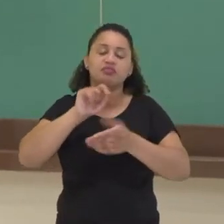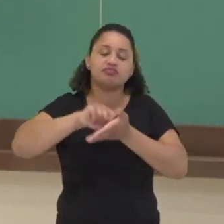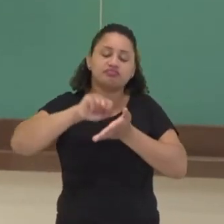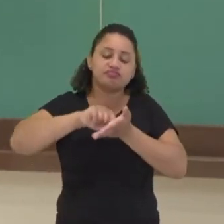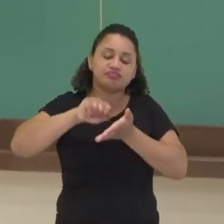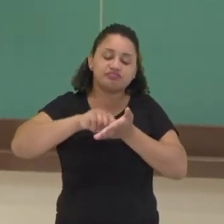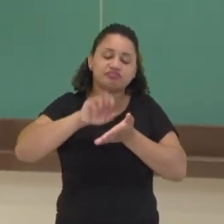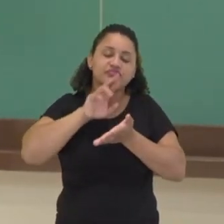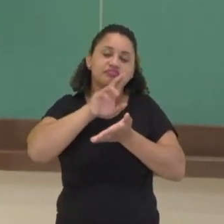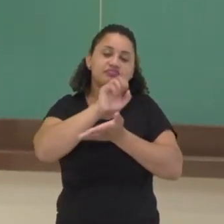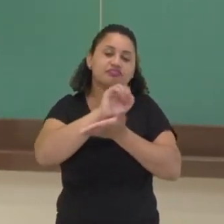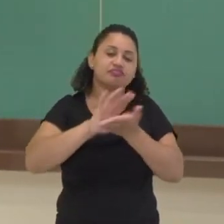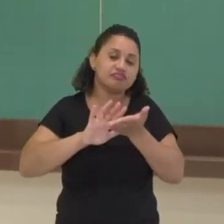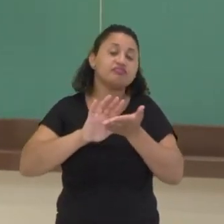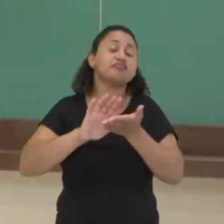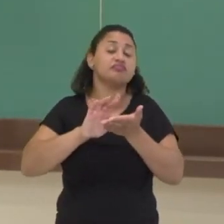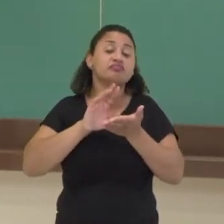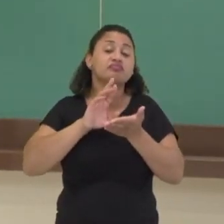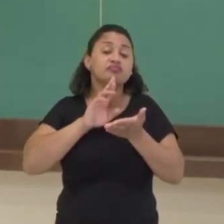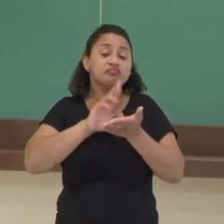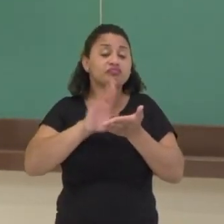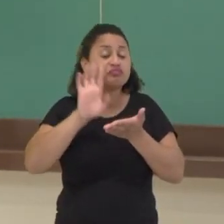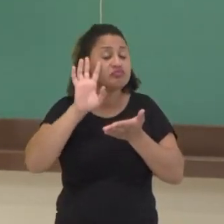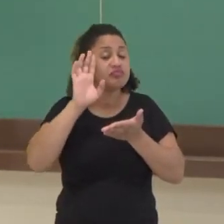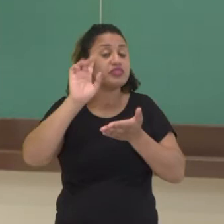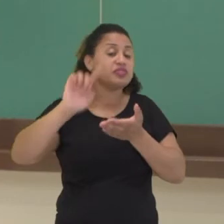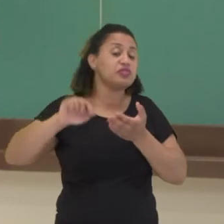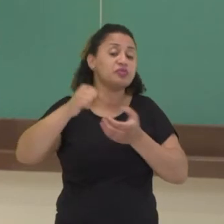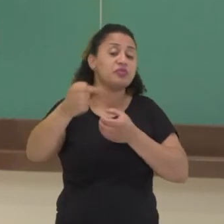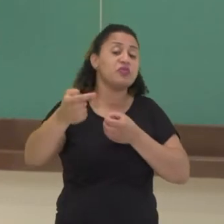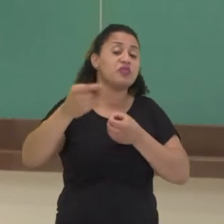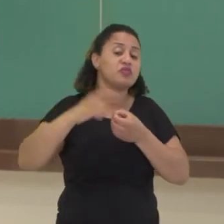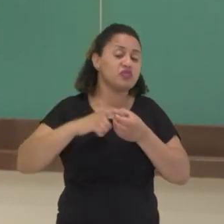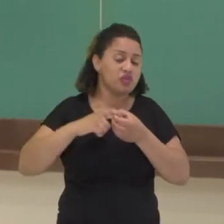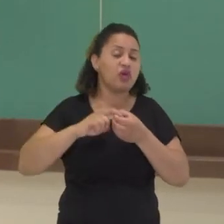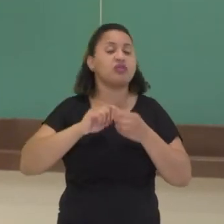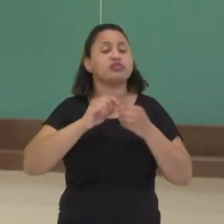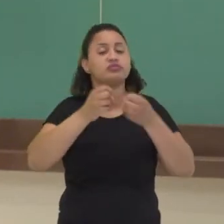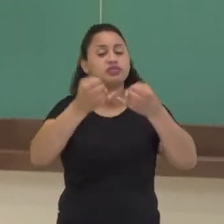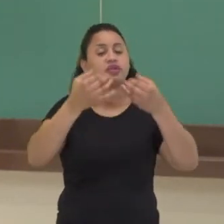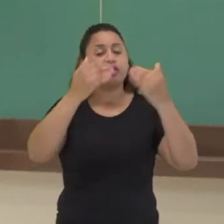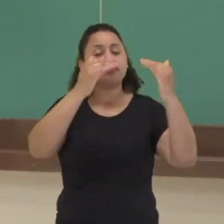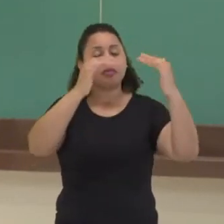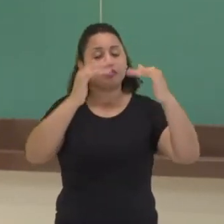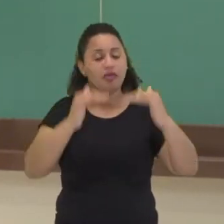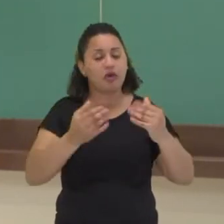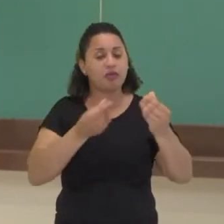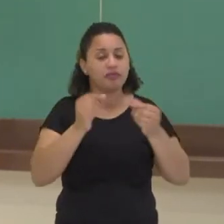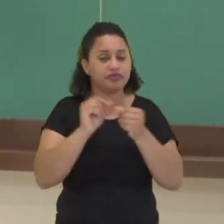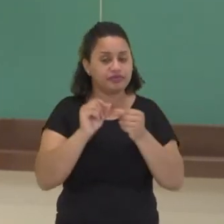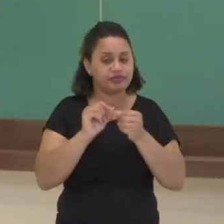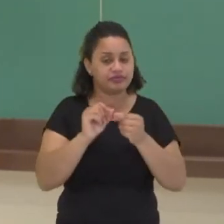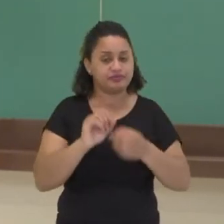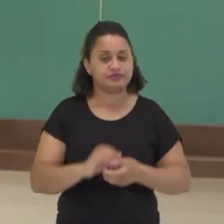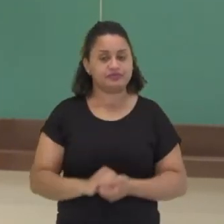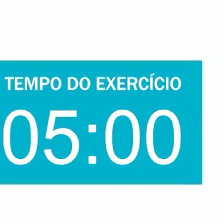no seu caderno, resolver, e aí eu vou te dar o passo a passo da resolução.